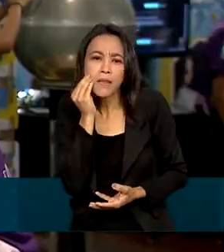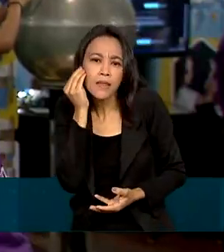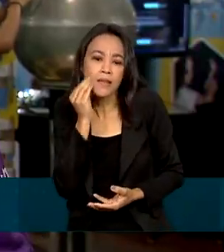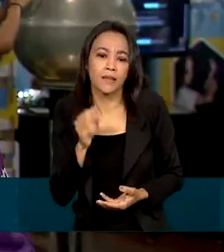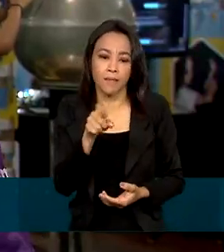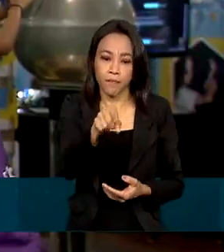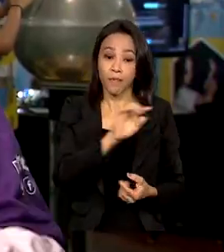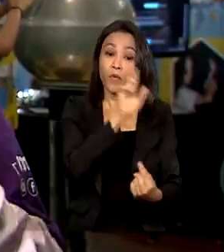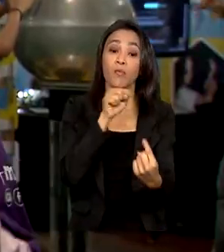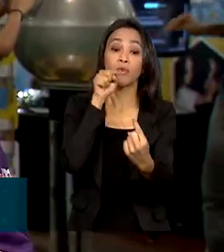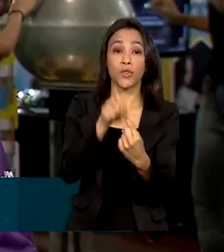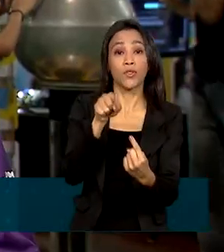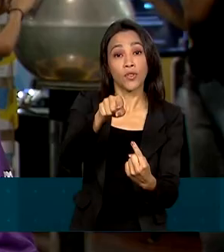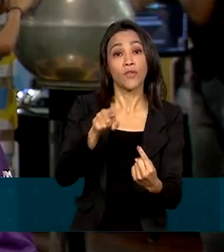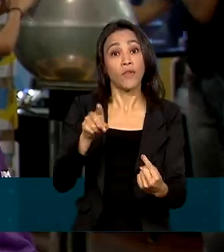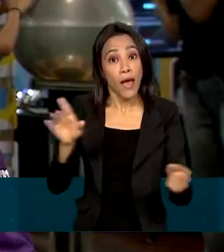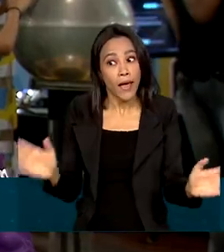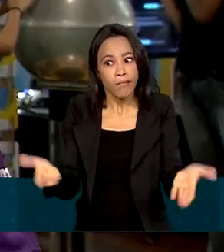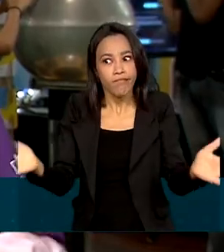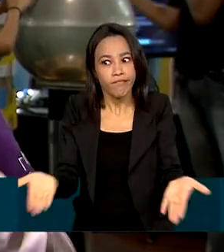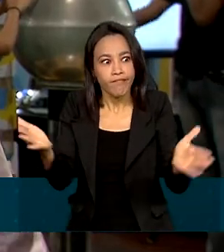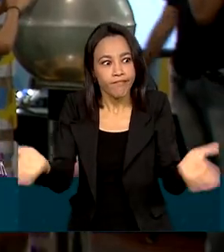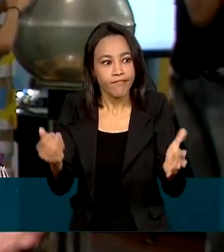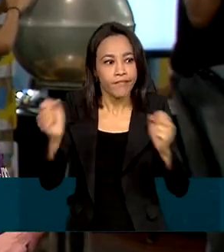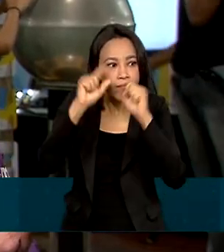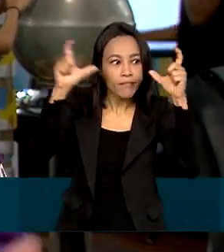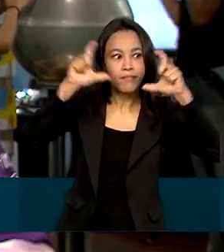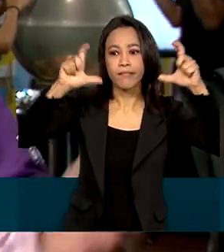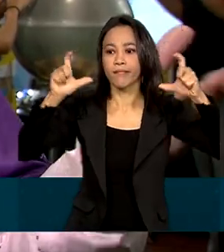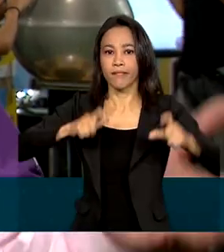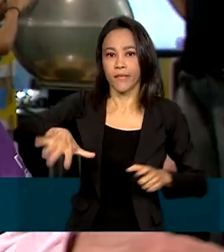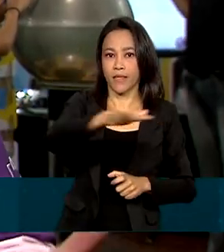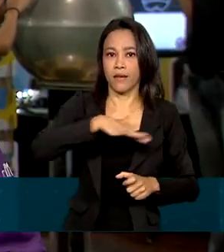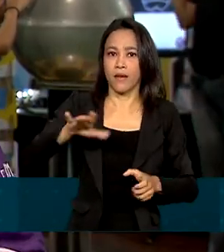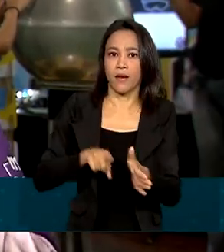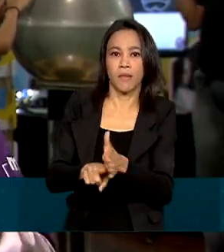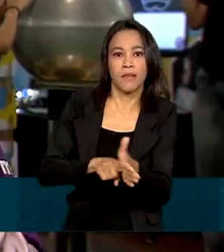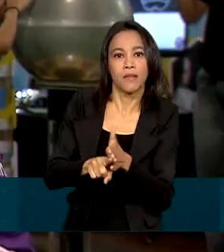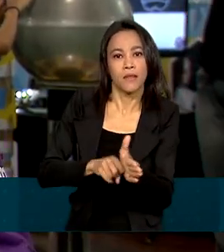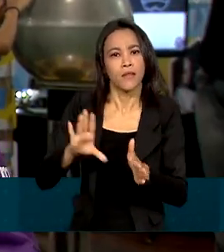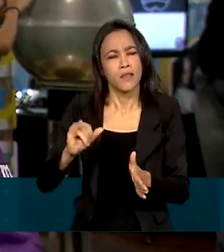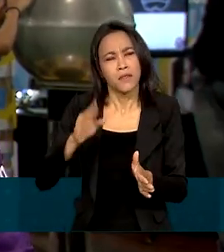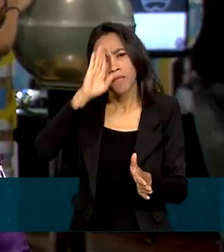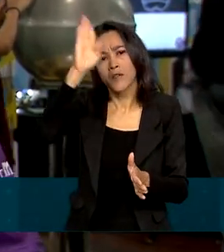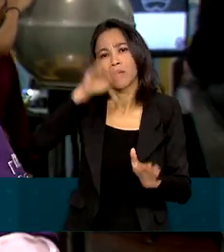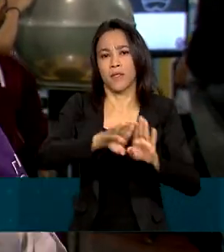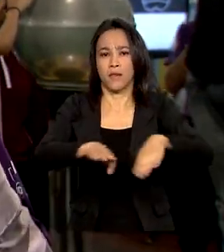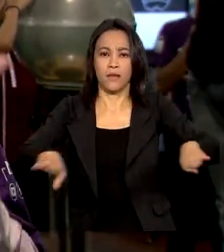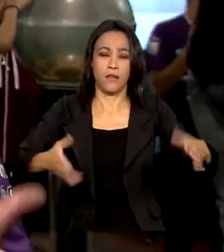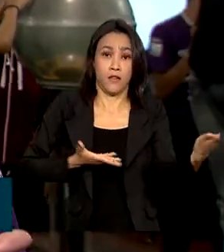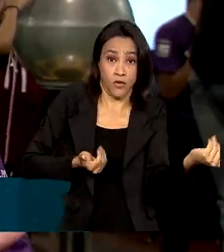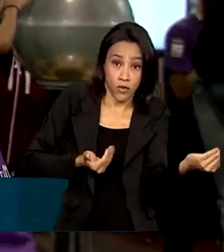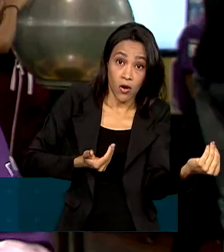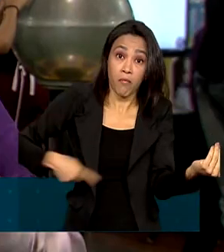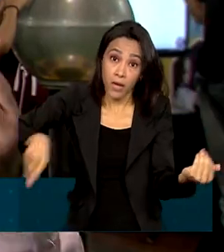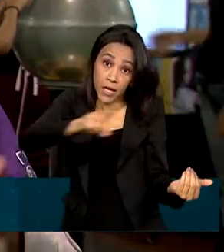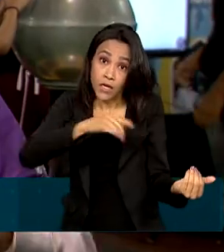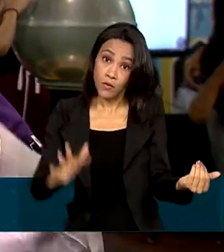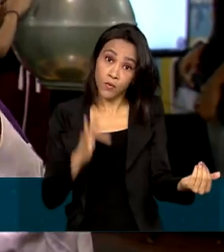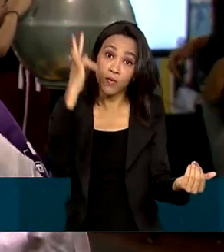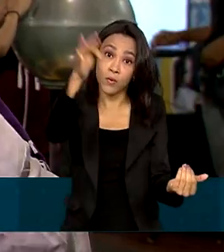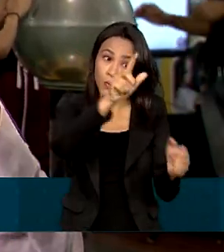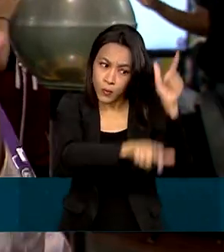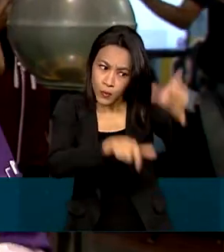A finalidade aqui é despertar vocações para a área científica e tecnológica, principalmente nas crianças, nos jovens estudantes, para que eles queiram ser